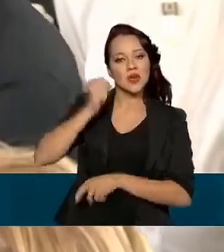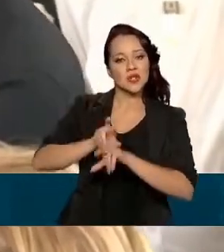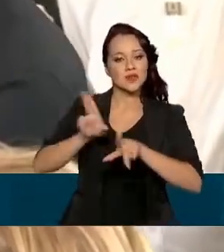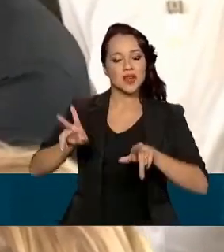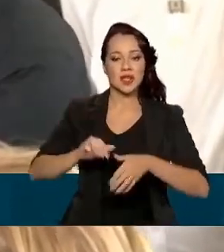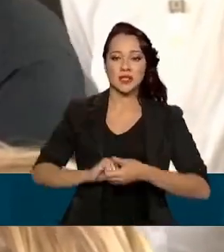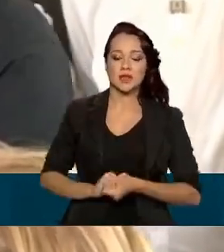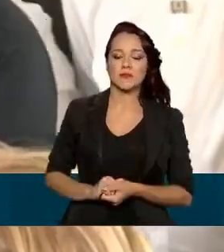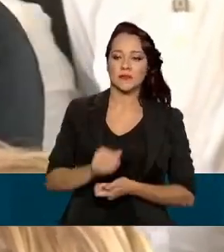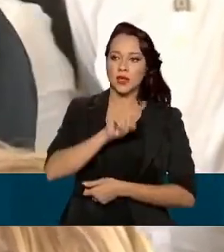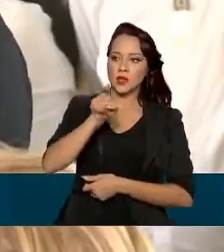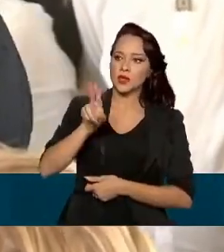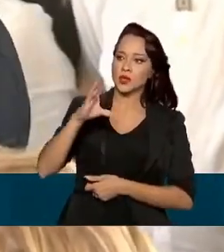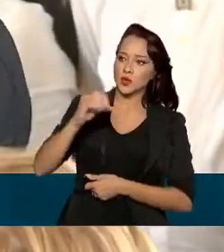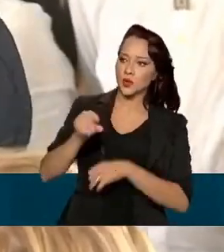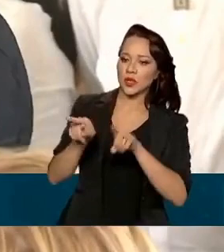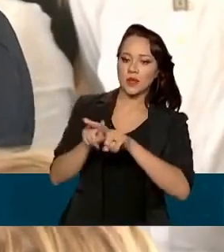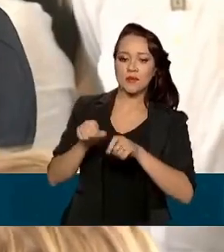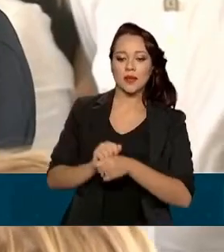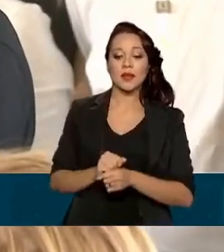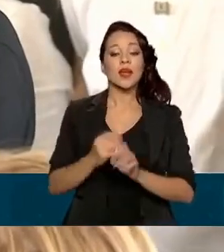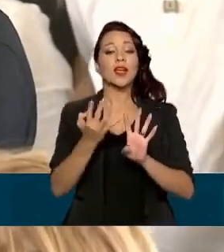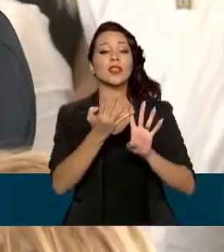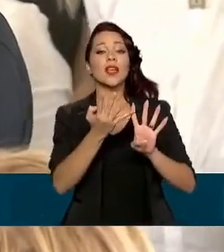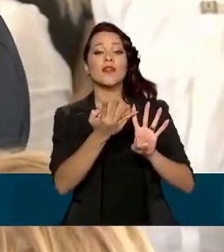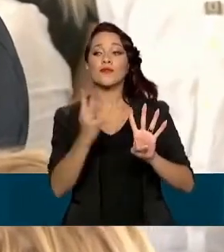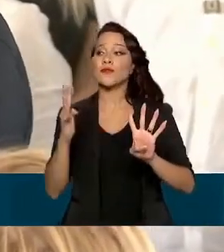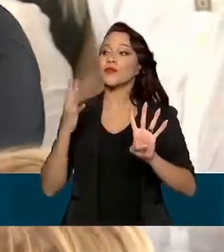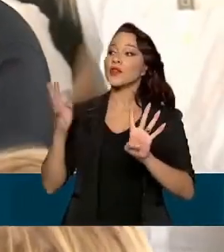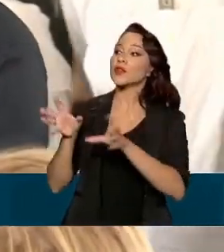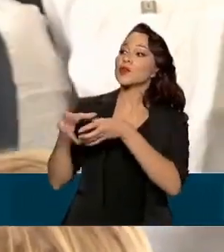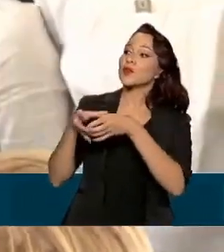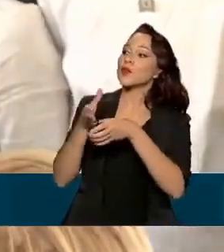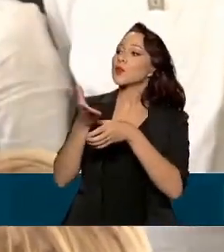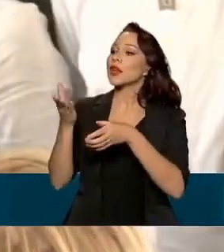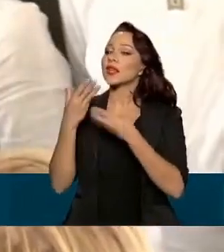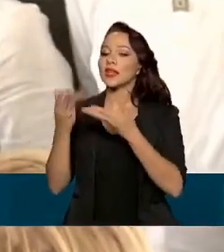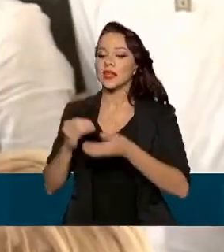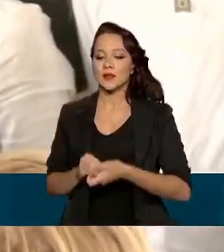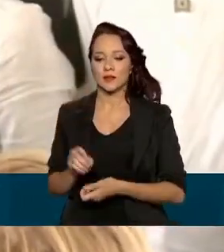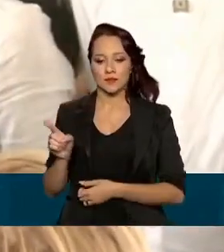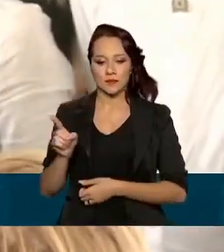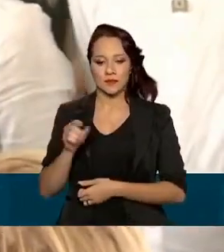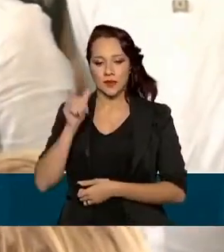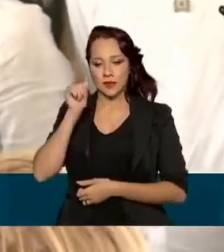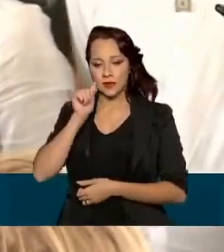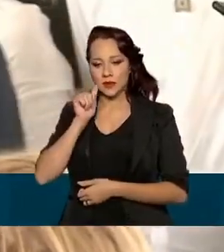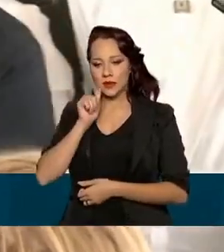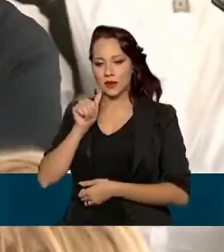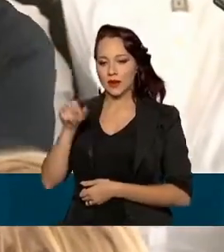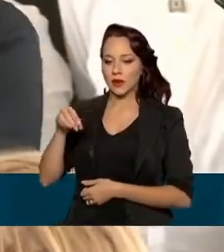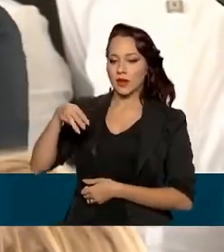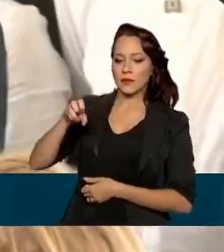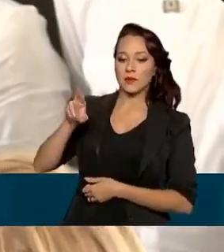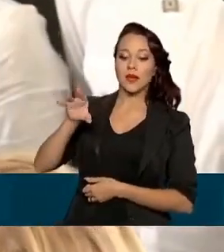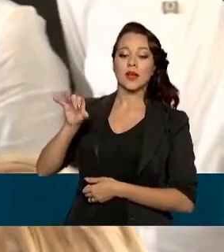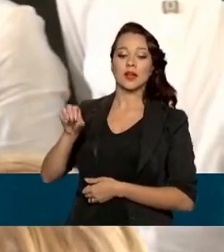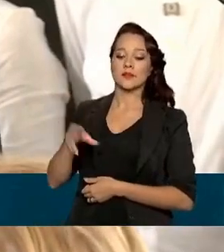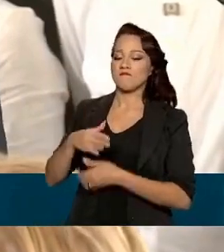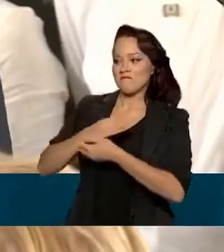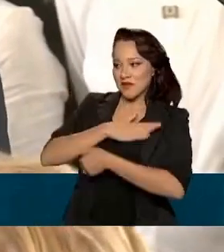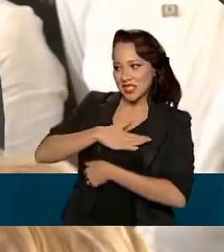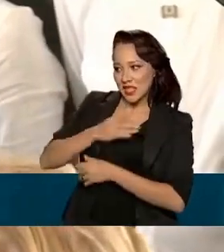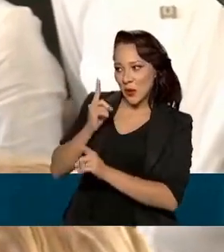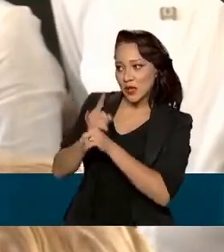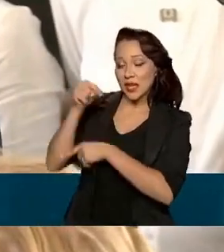o Zuco também. Cadê a filha do colega da minha turma? Qual é o teu nome? Mariana Lescano. A Mariana Lescano, prazer em